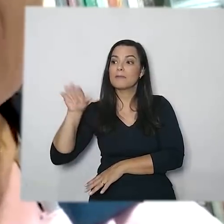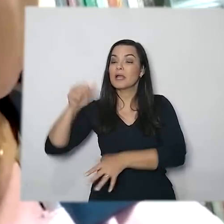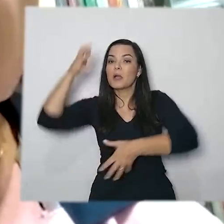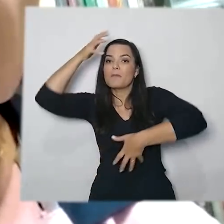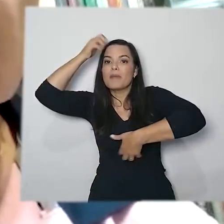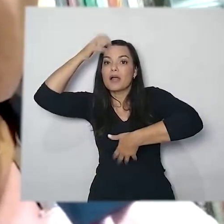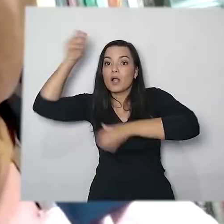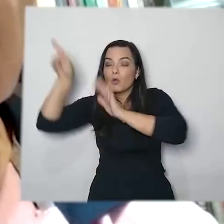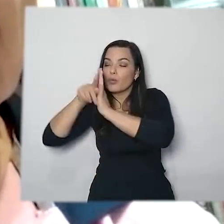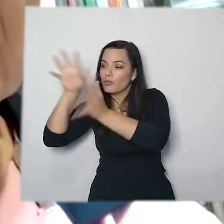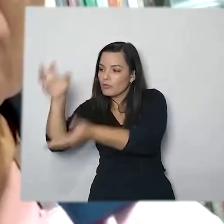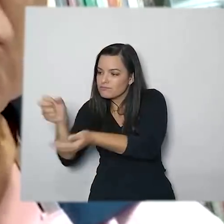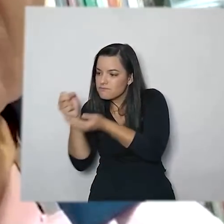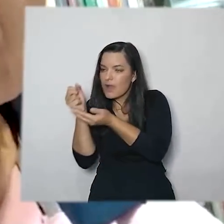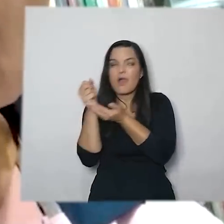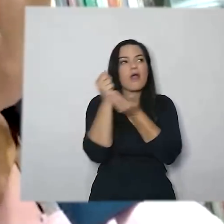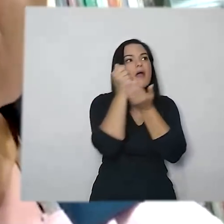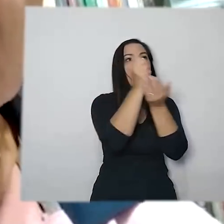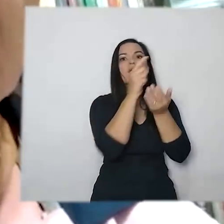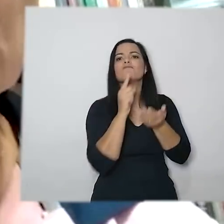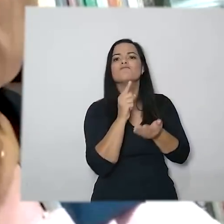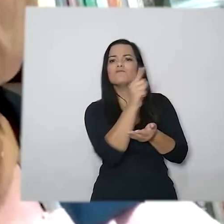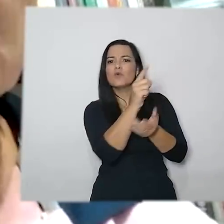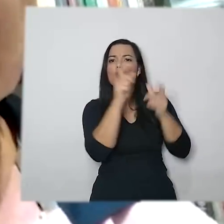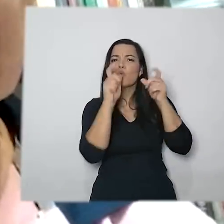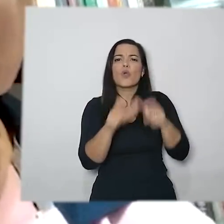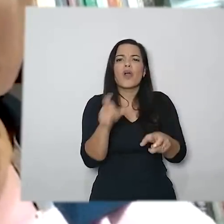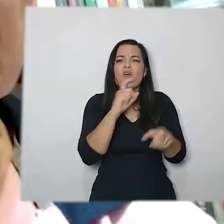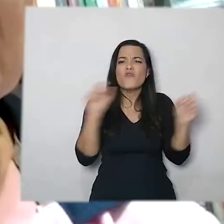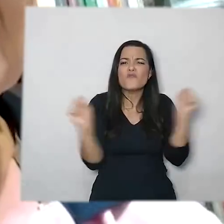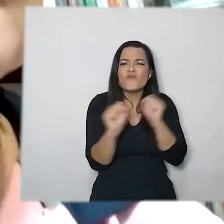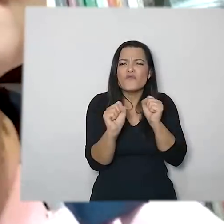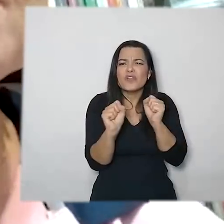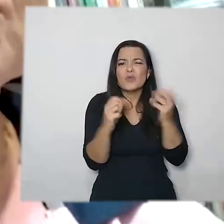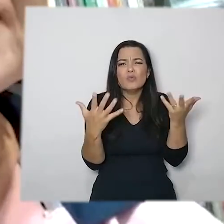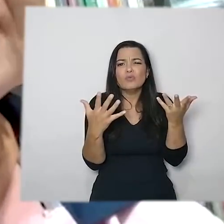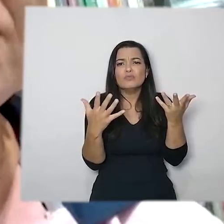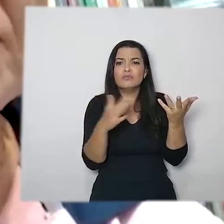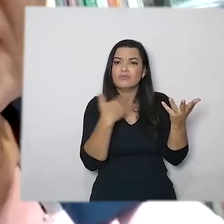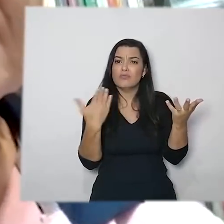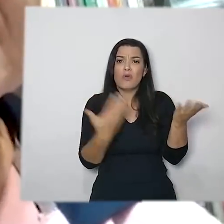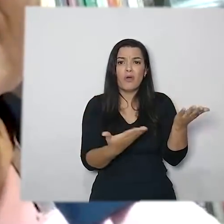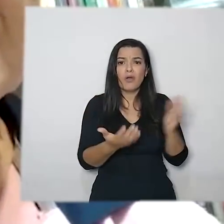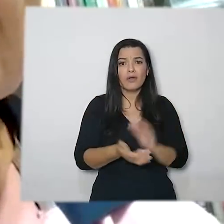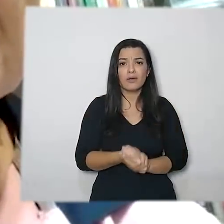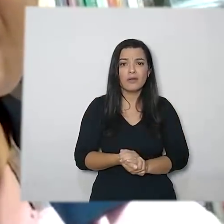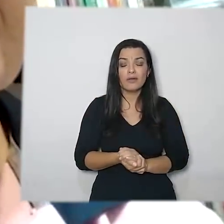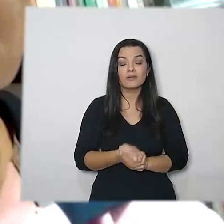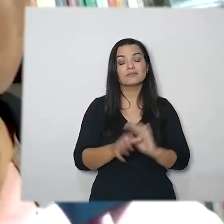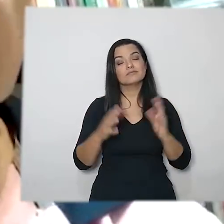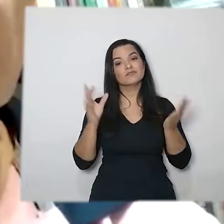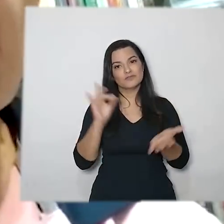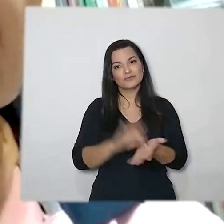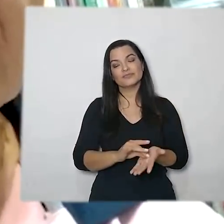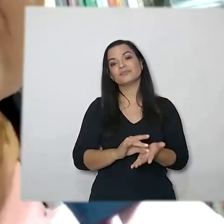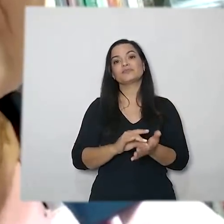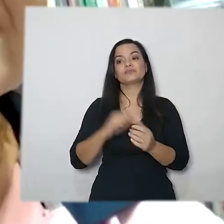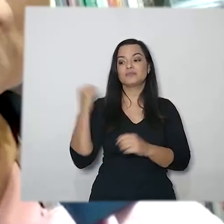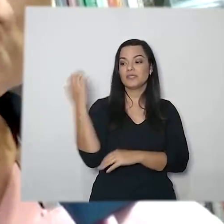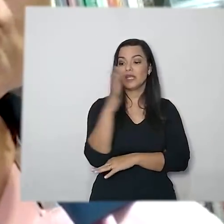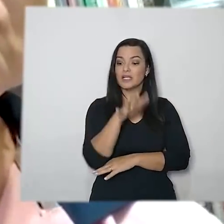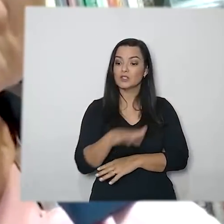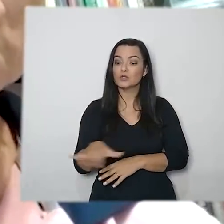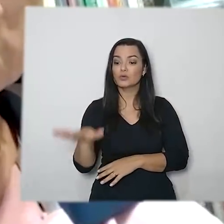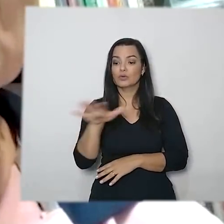no Ártico, que é um lugar muito frio, muito gelado? Então, na natureza, sempre precisamos lembrar